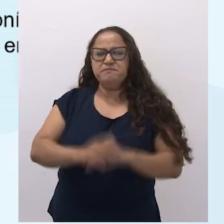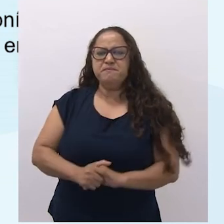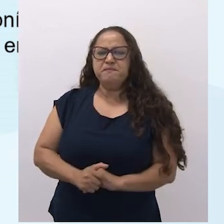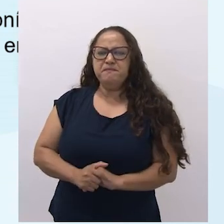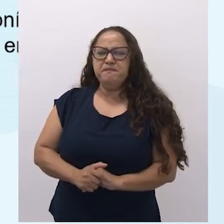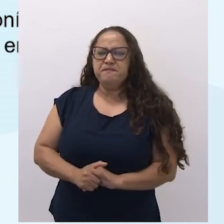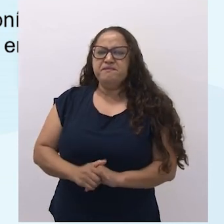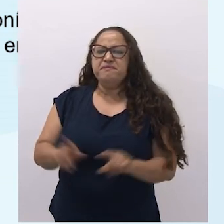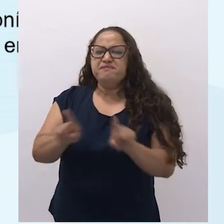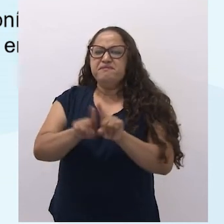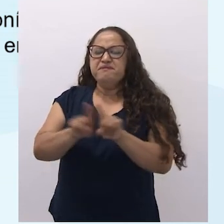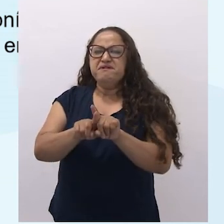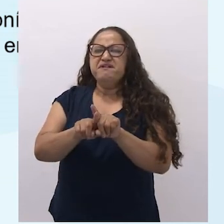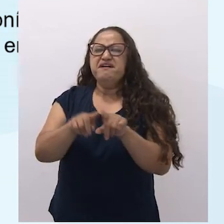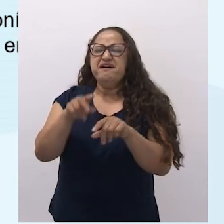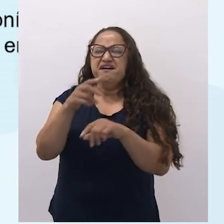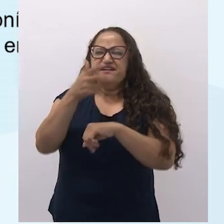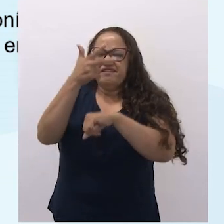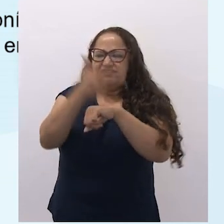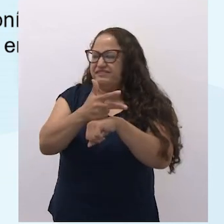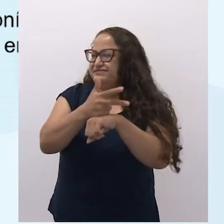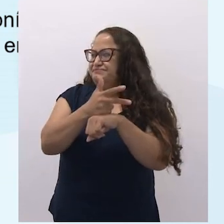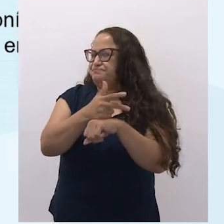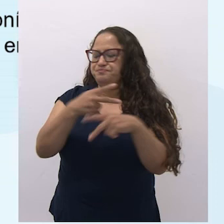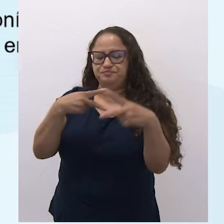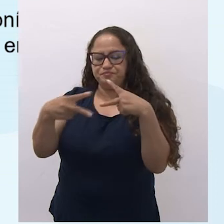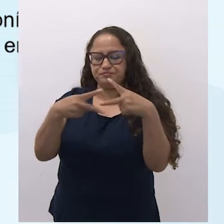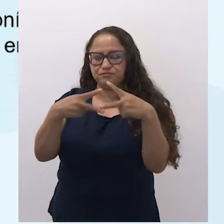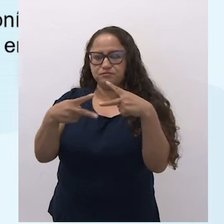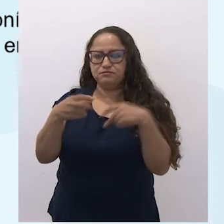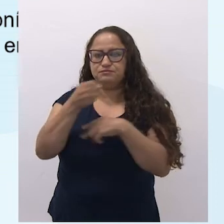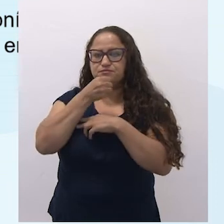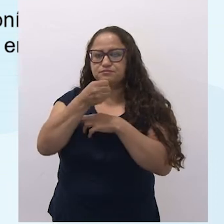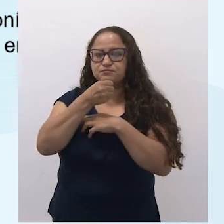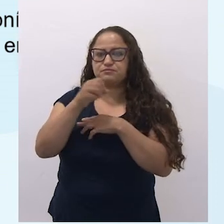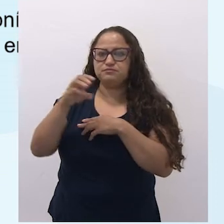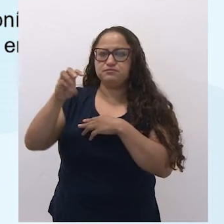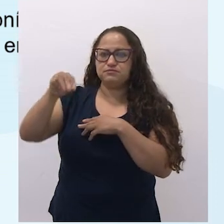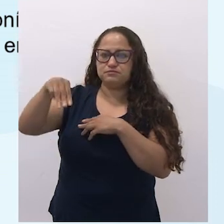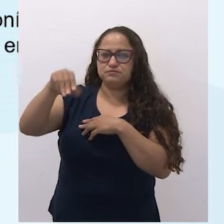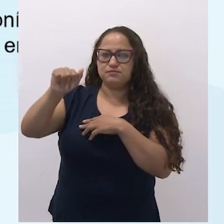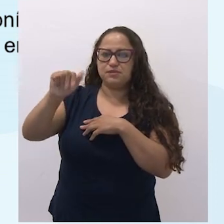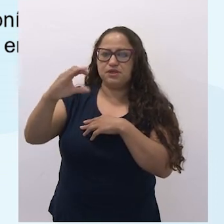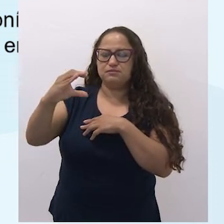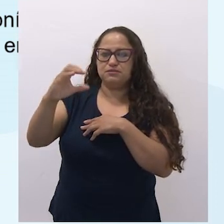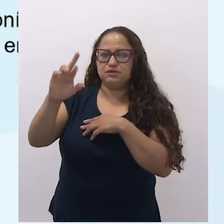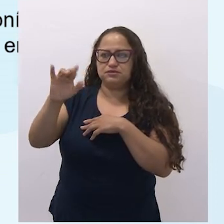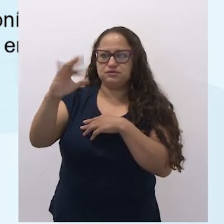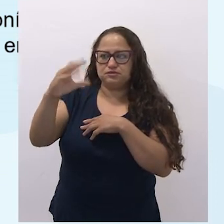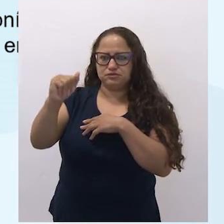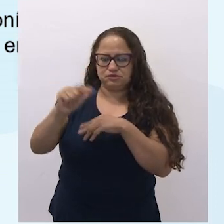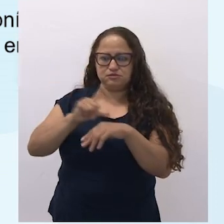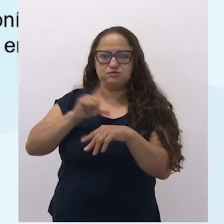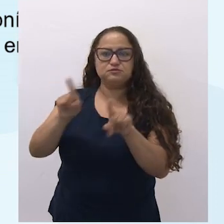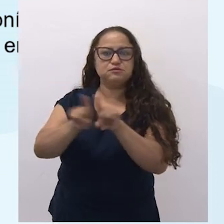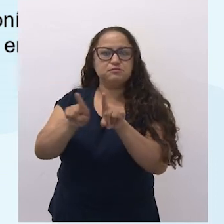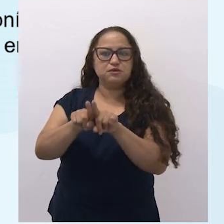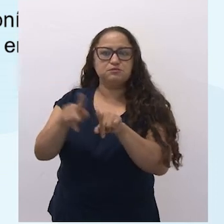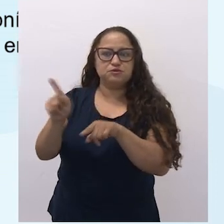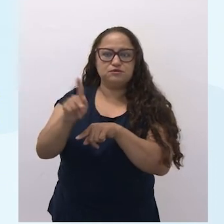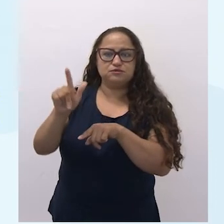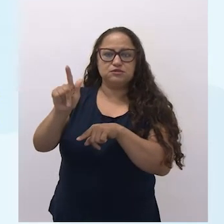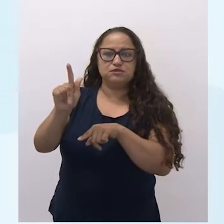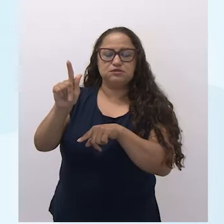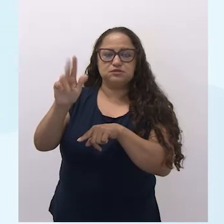o vídeo e o link da entrevista com a Márcia Gilpato e com a professora Graziella, tá bom? Próximo